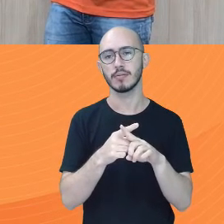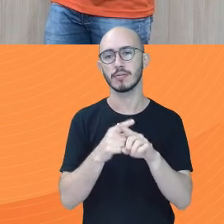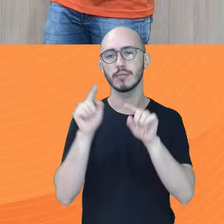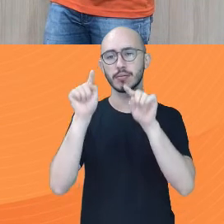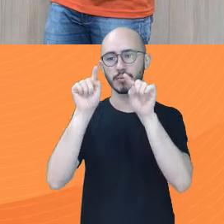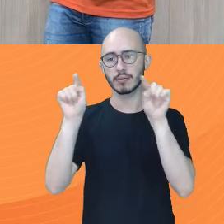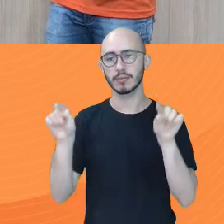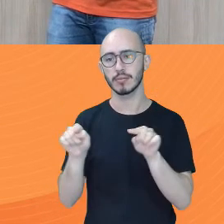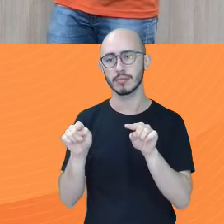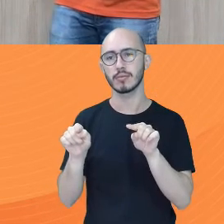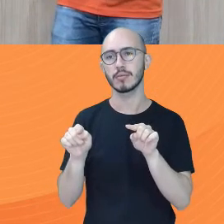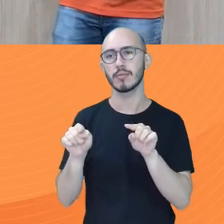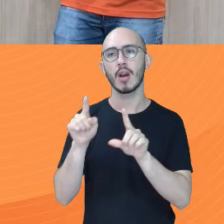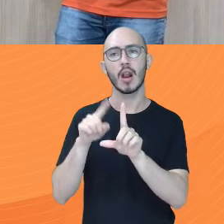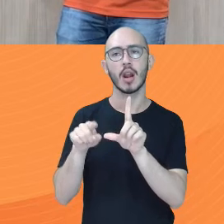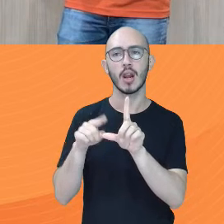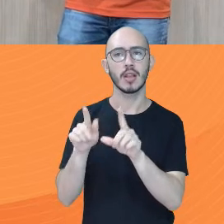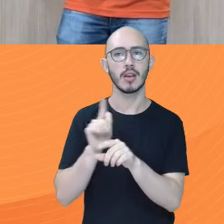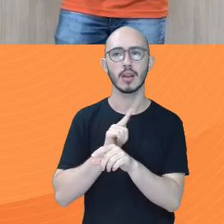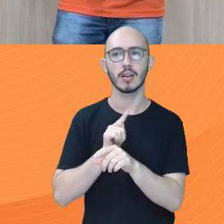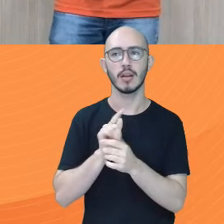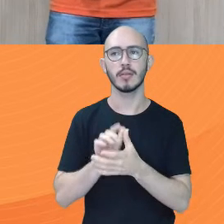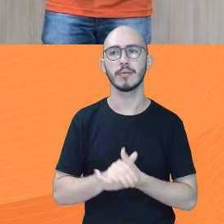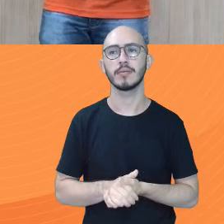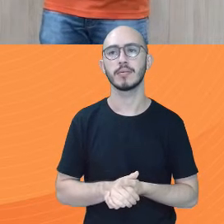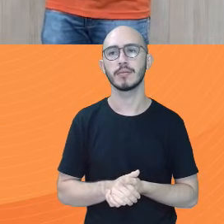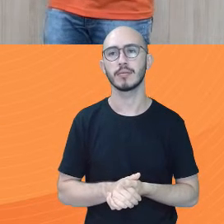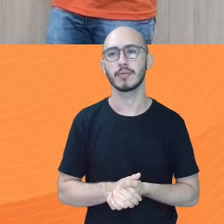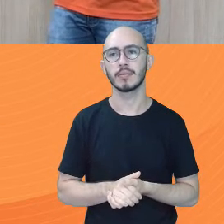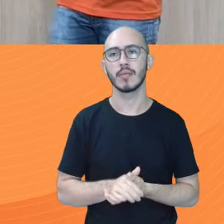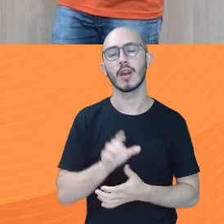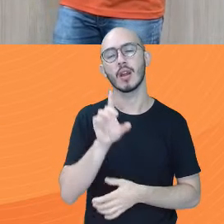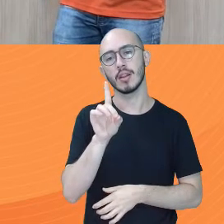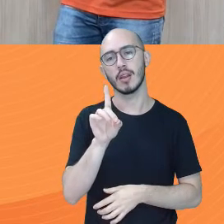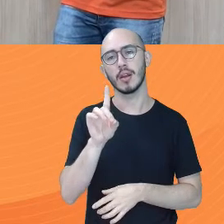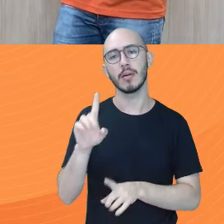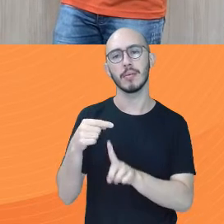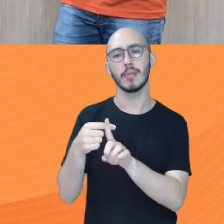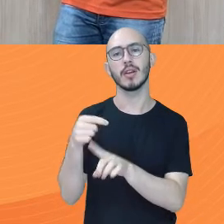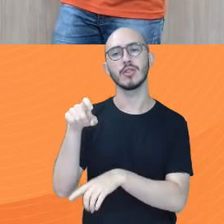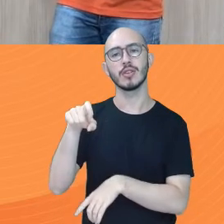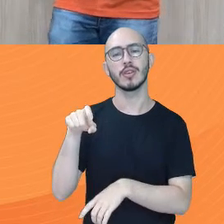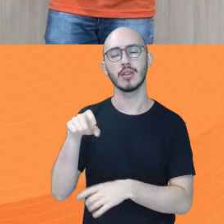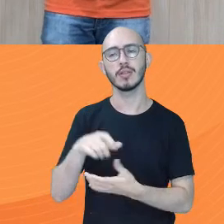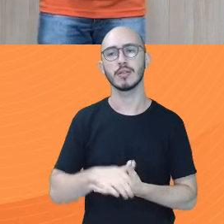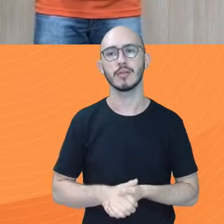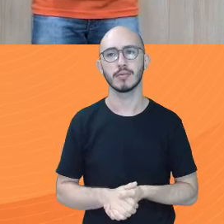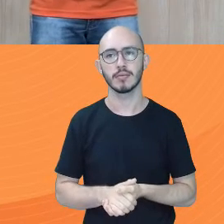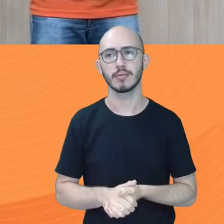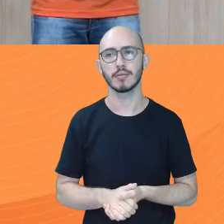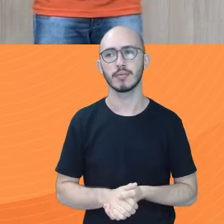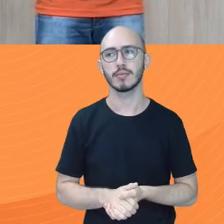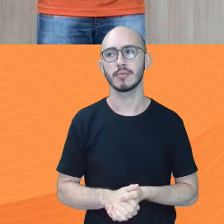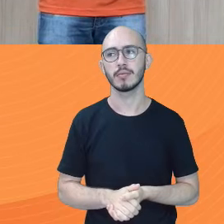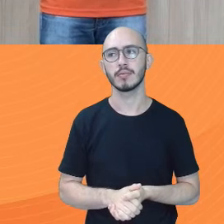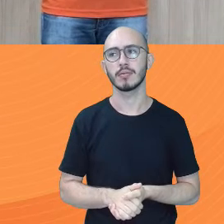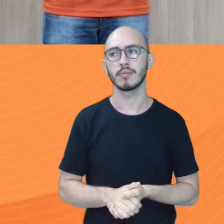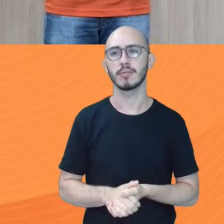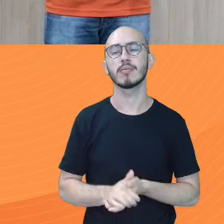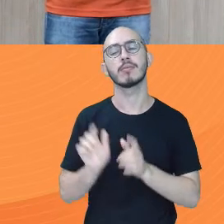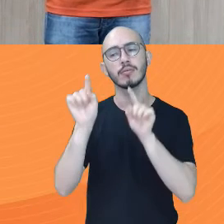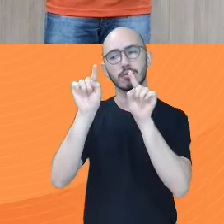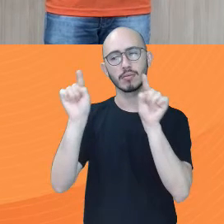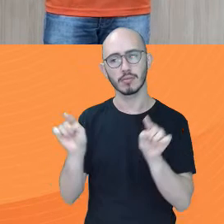somente as letras que sobrou, certo? Então, sobrou aí a letra D e sobrou a letra X. E aí, eu deixo